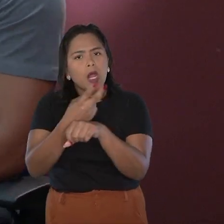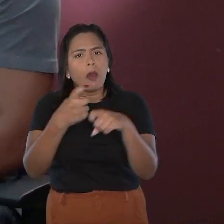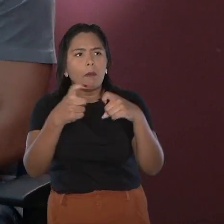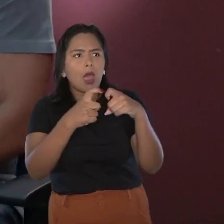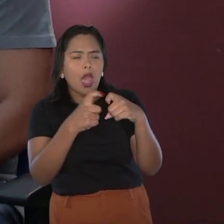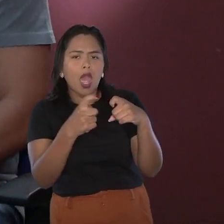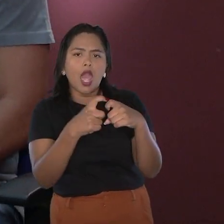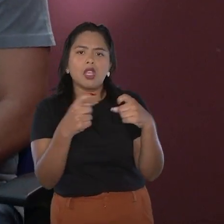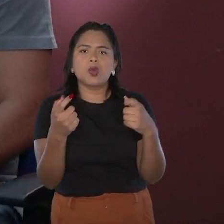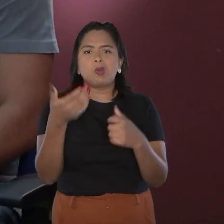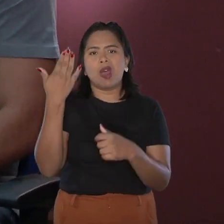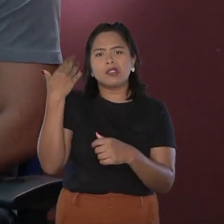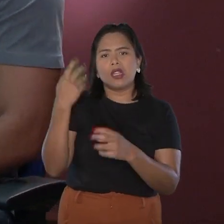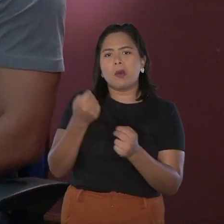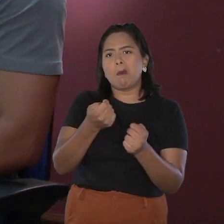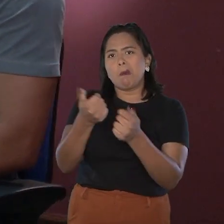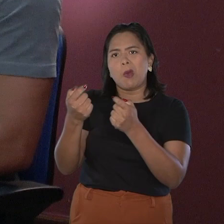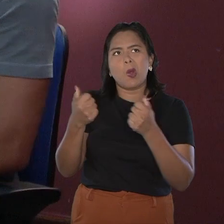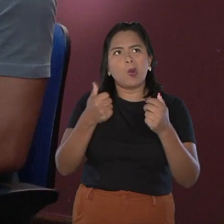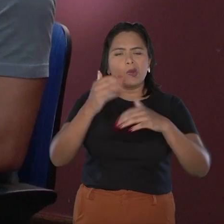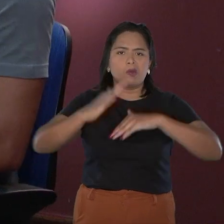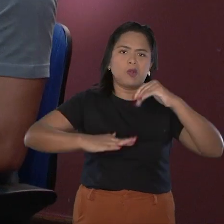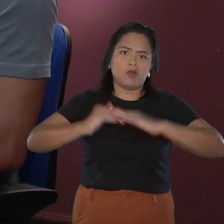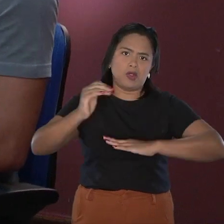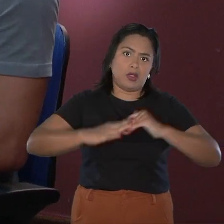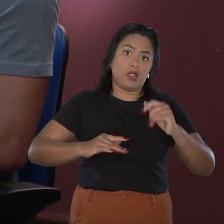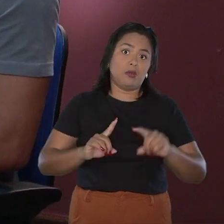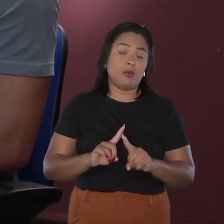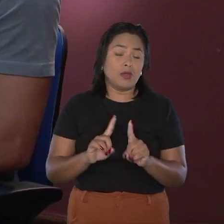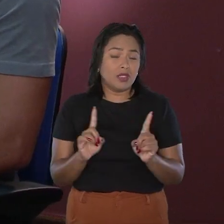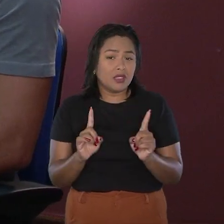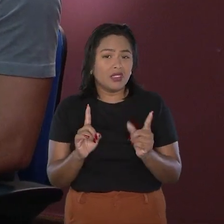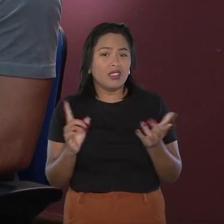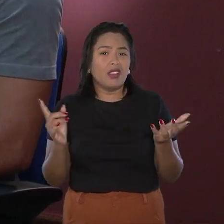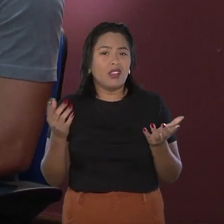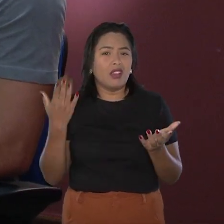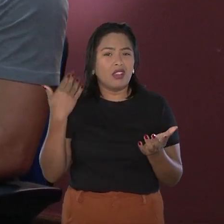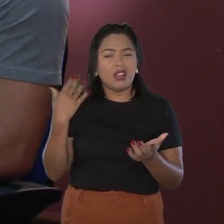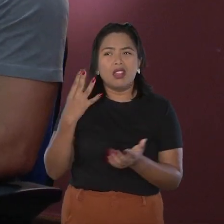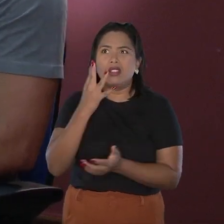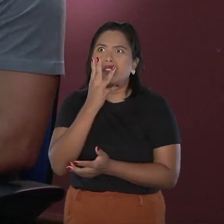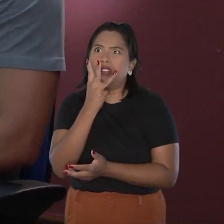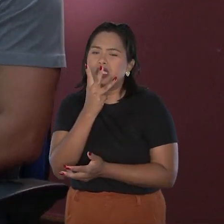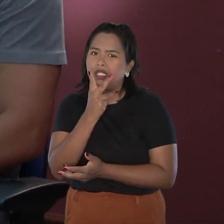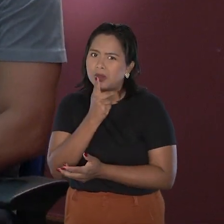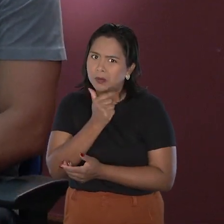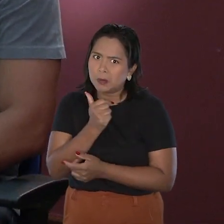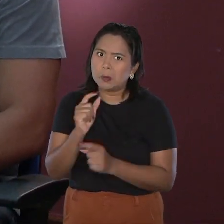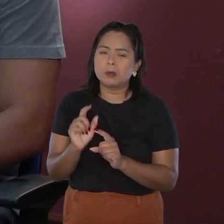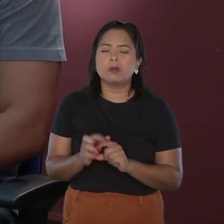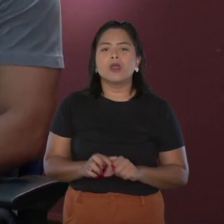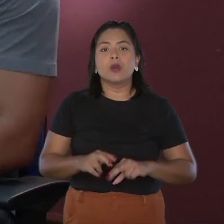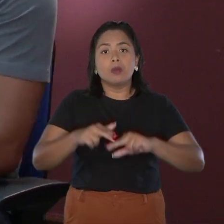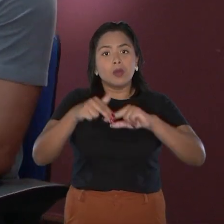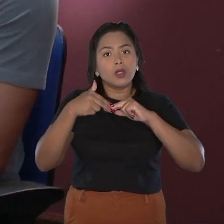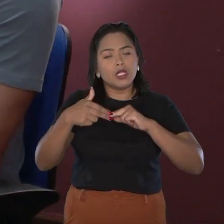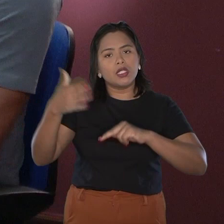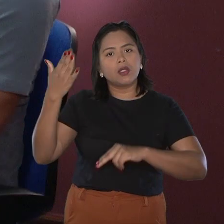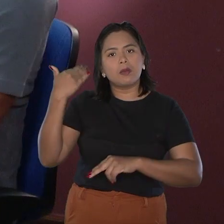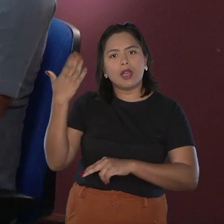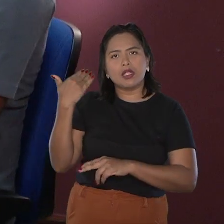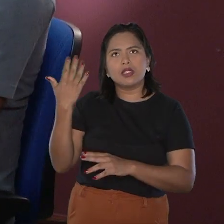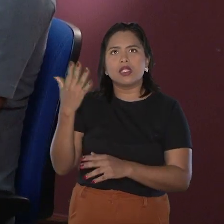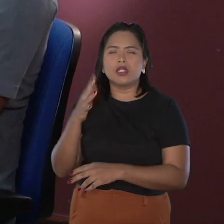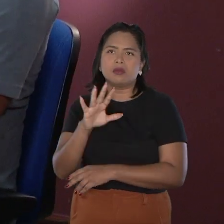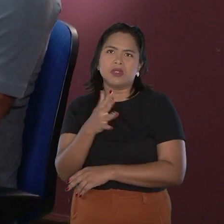sobre o assunto então acabava que levava muito tempo perdia assim muito tempo nisso tanto que antigamente o diagnóstico geralmente era fechado por